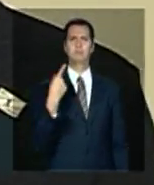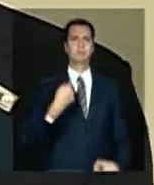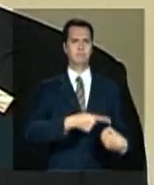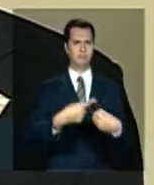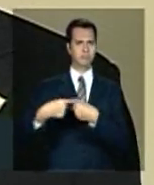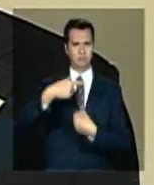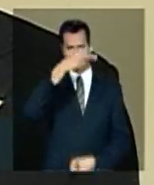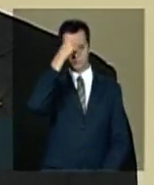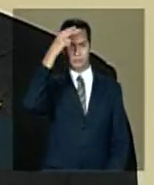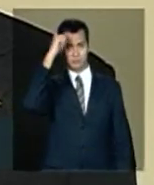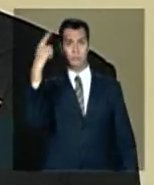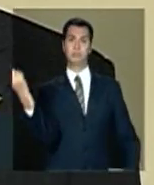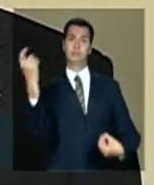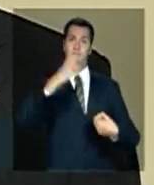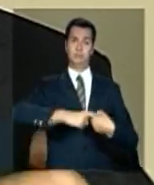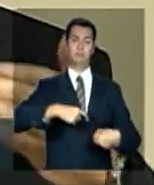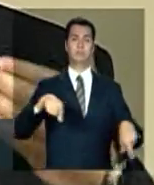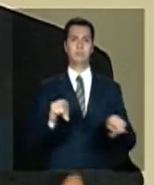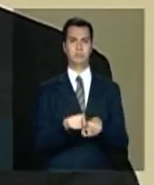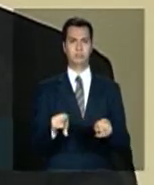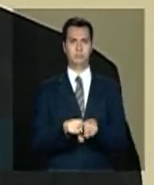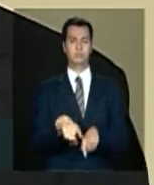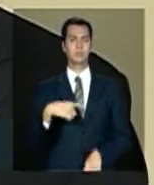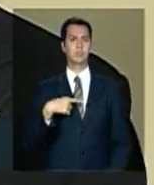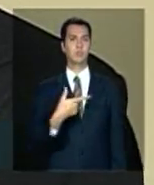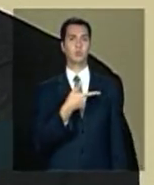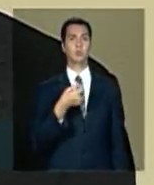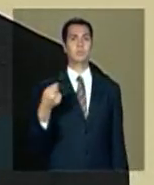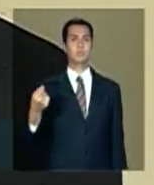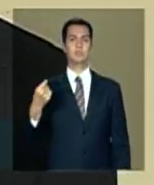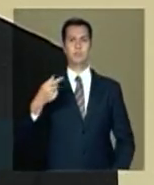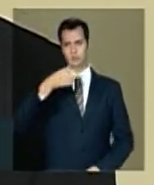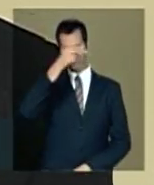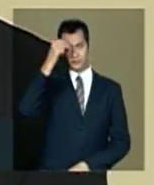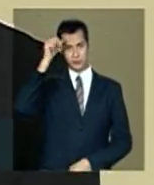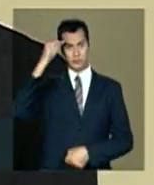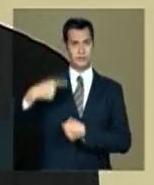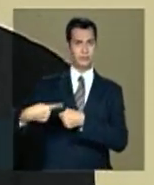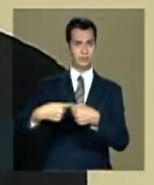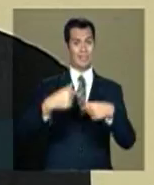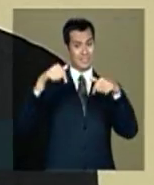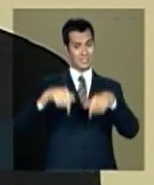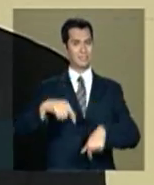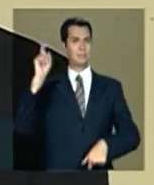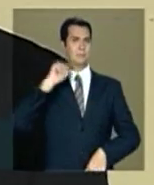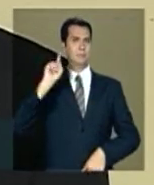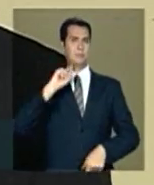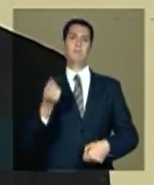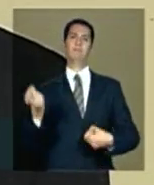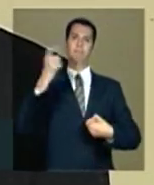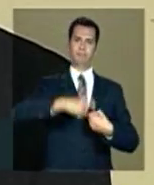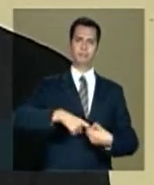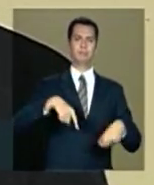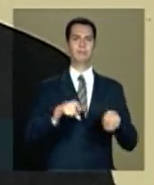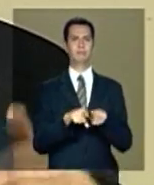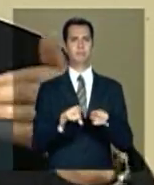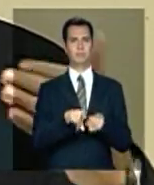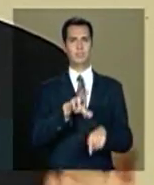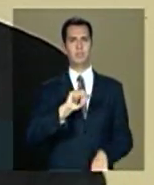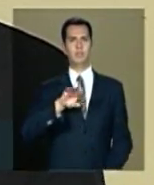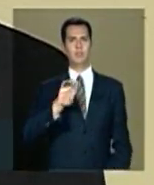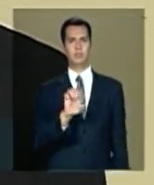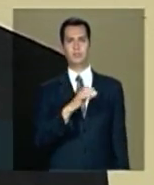cegonha com mais de minas mais 200 municípios conclui adesão até o final desse ano